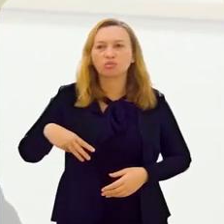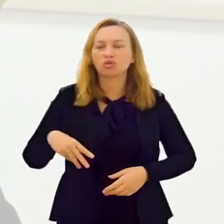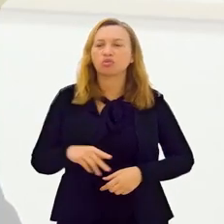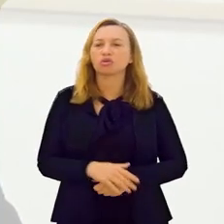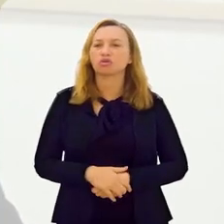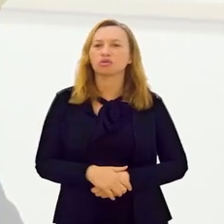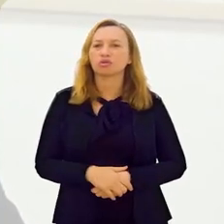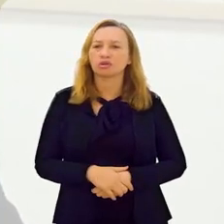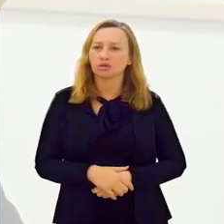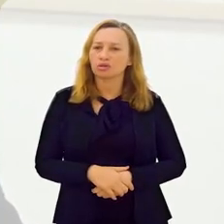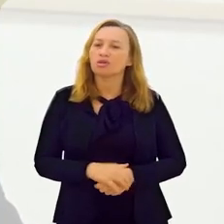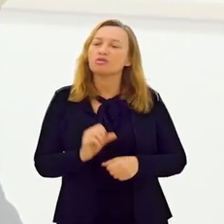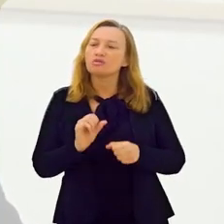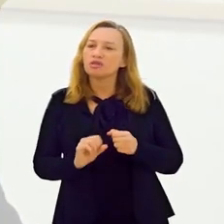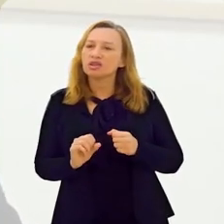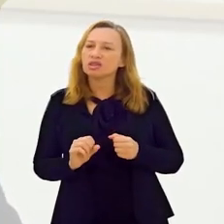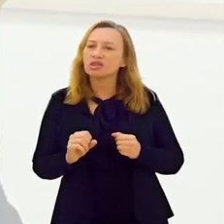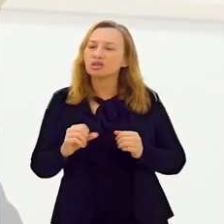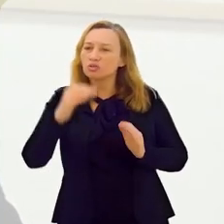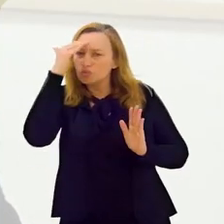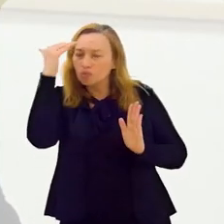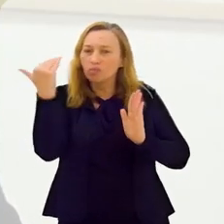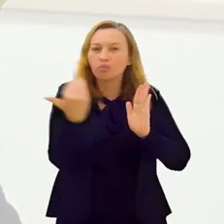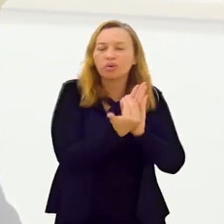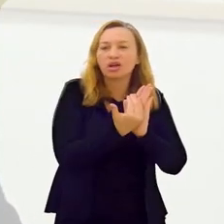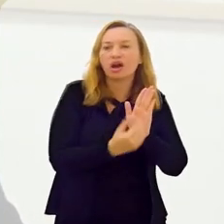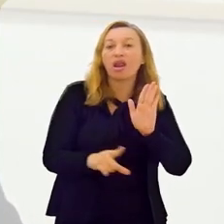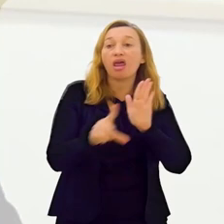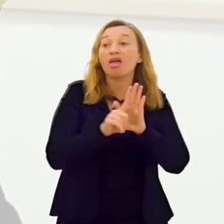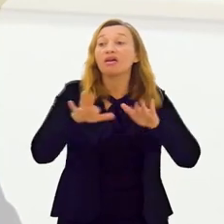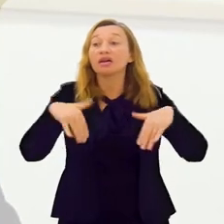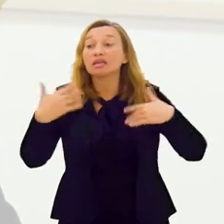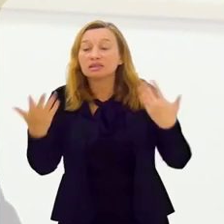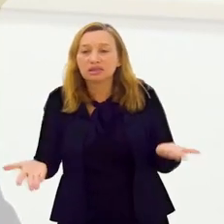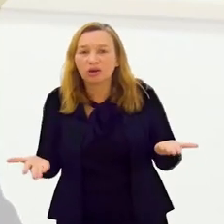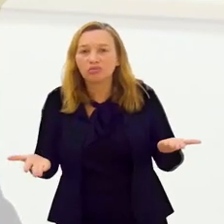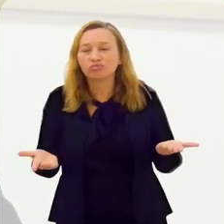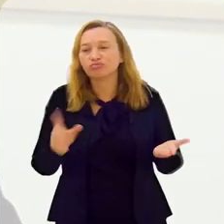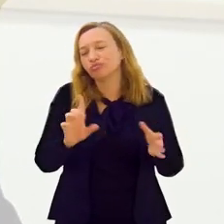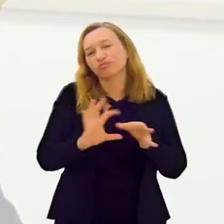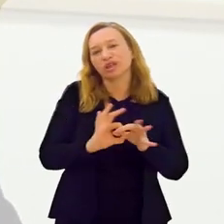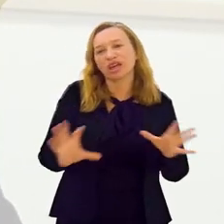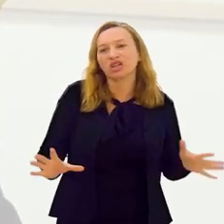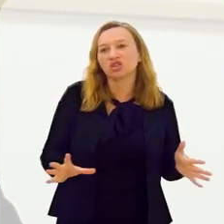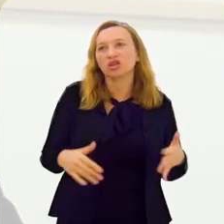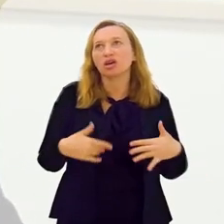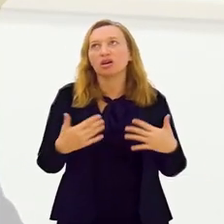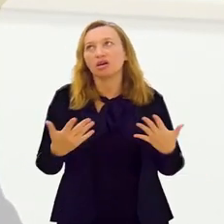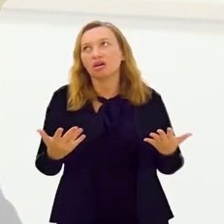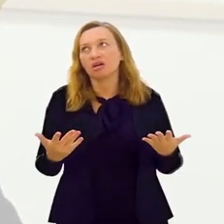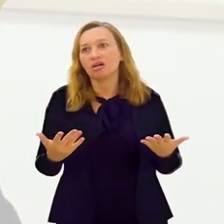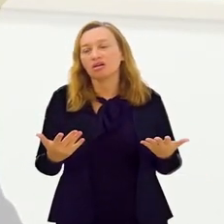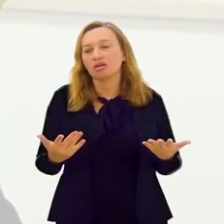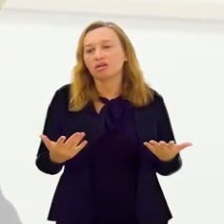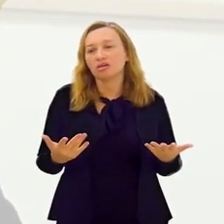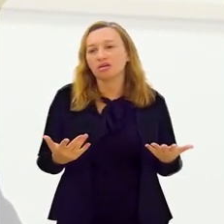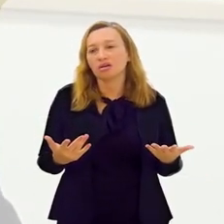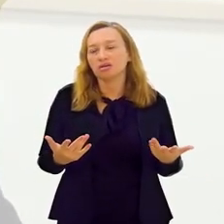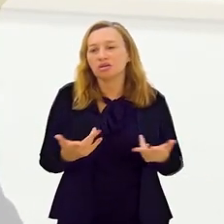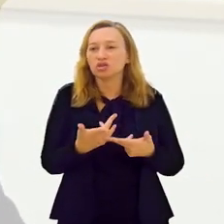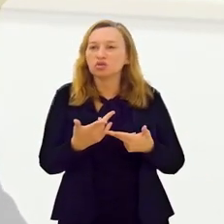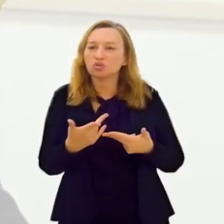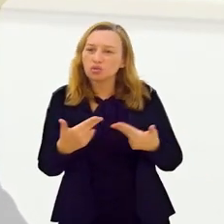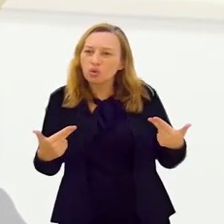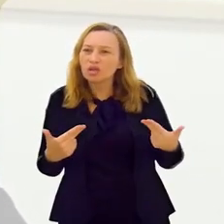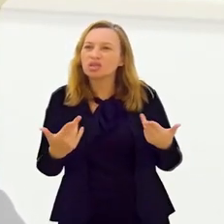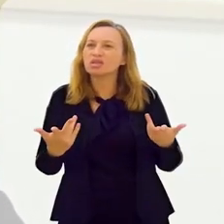Ministério Público, digamos, fazendo cumprir a lei. Então, não deixem que